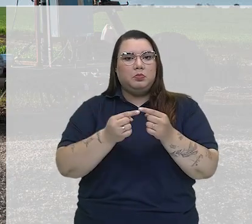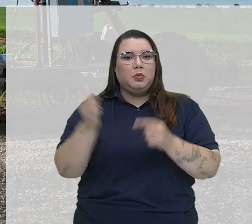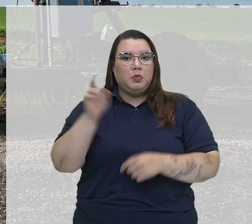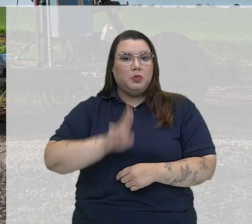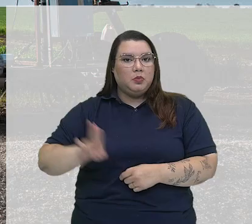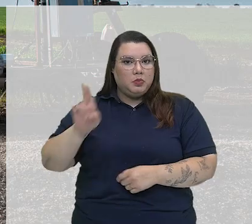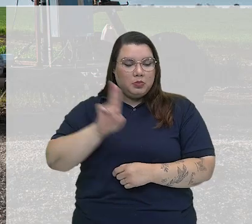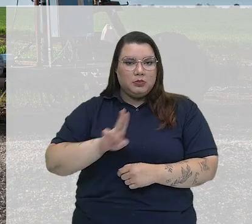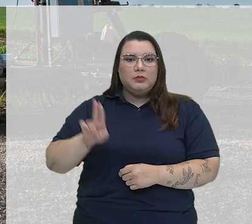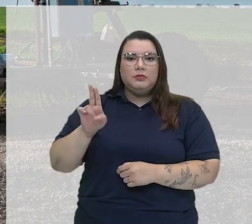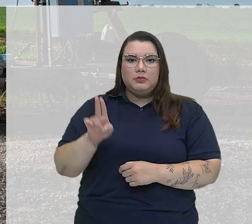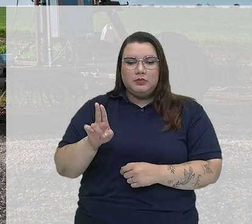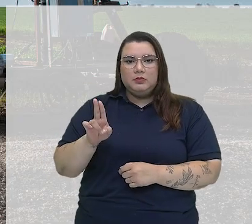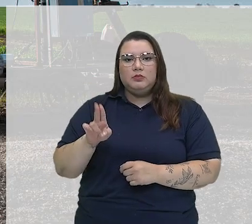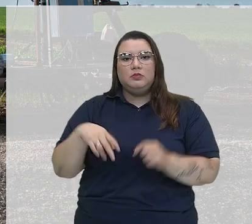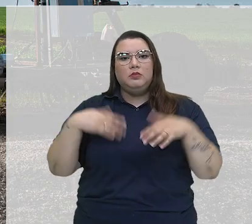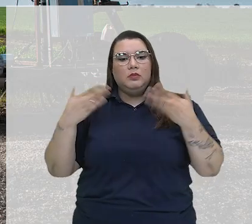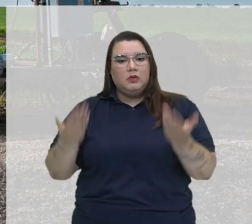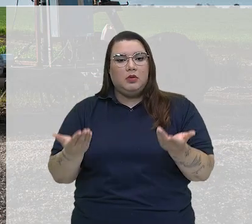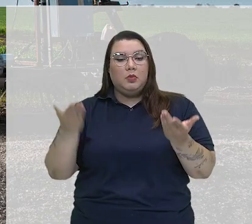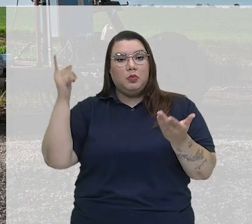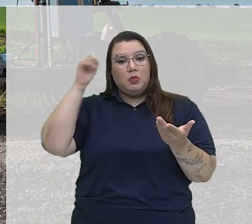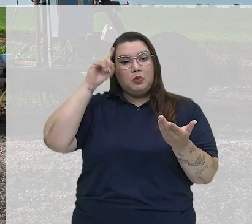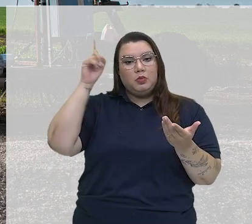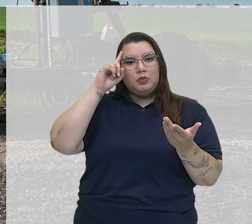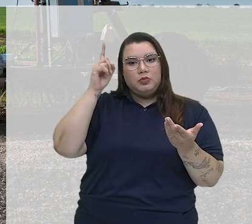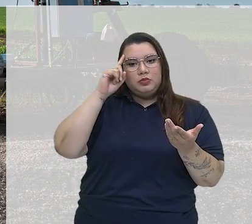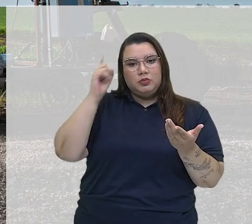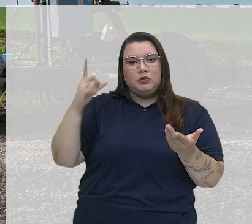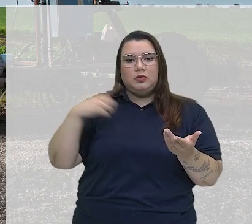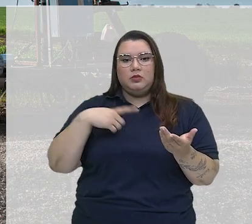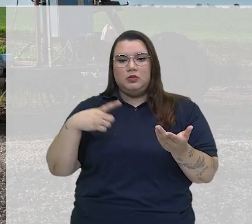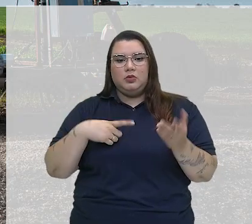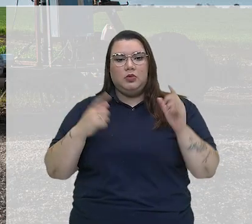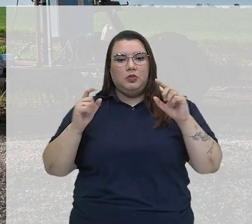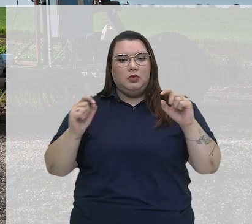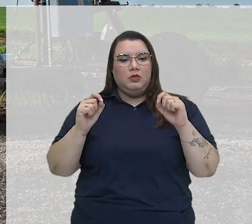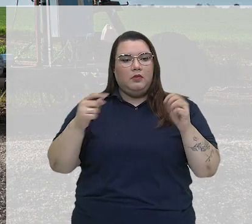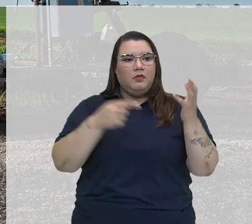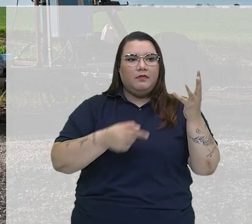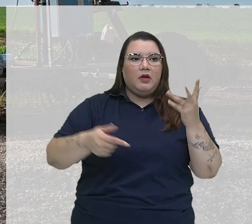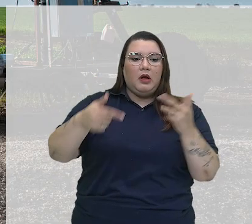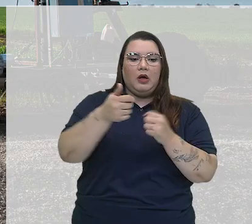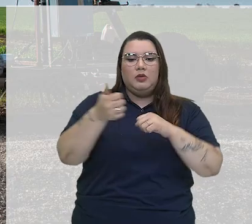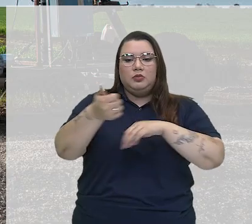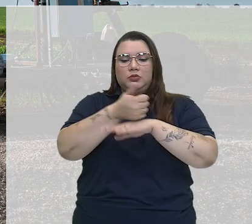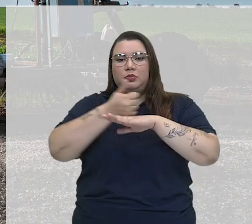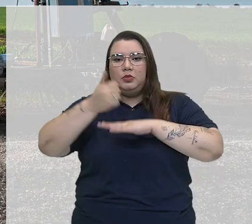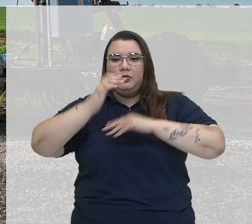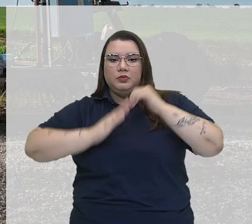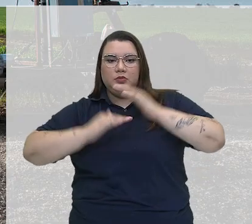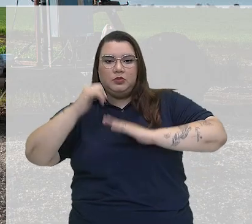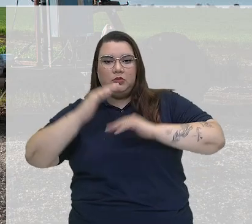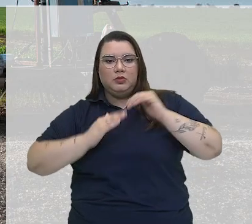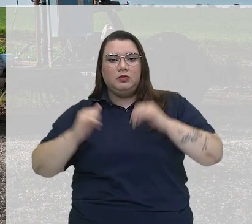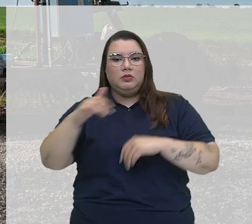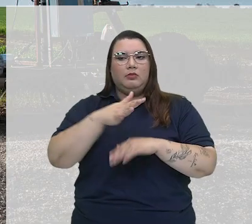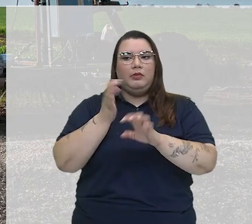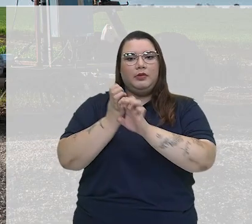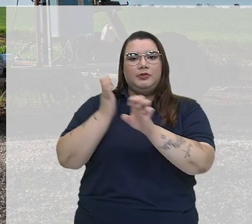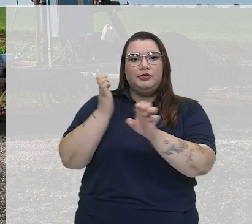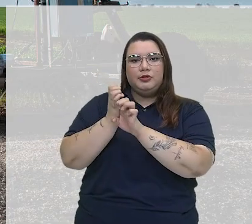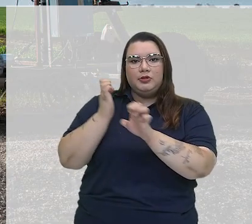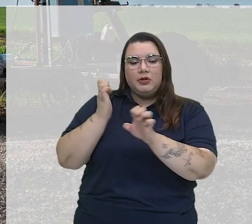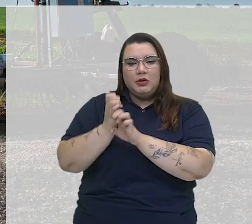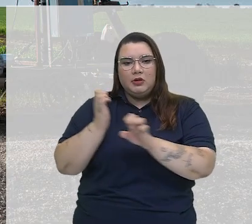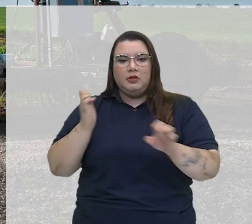funcionam. Então, todos os dias nós temos aí muitos profissionais como